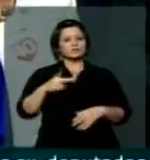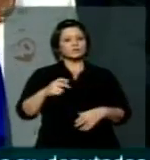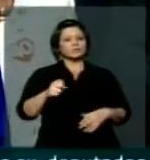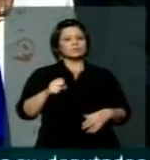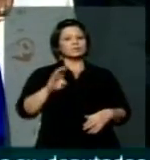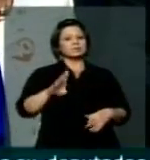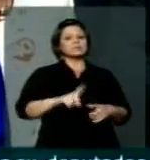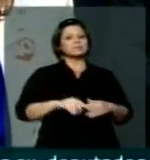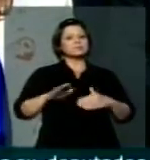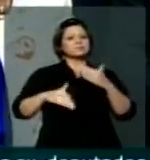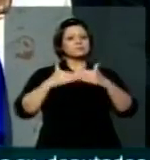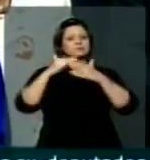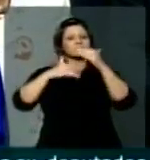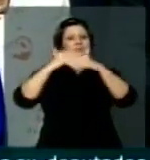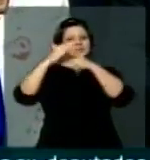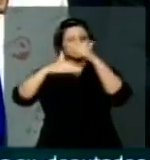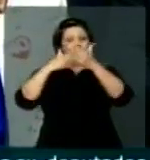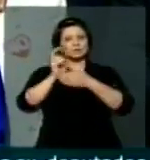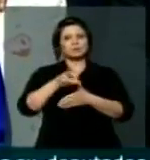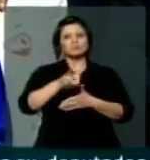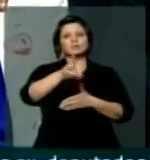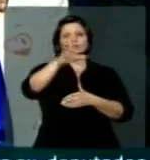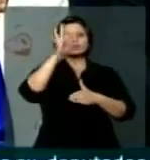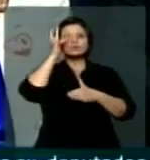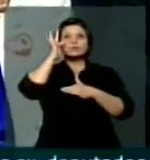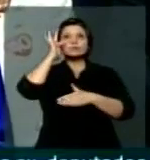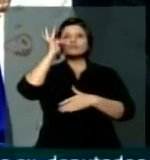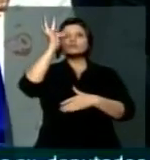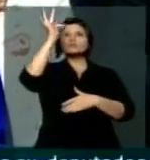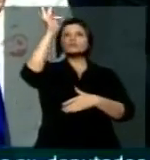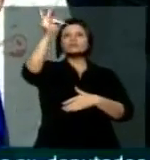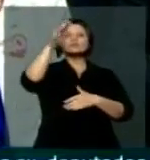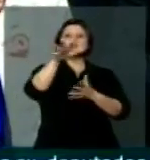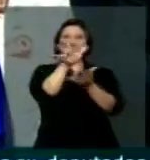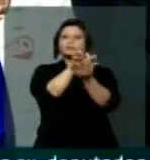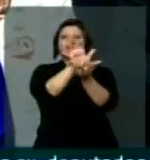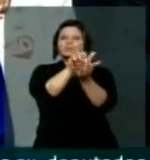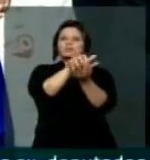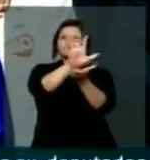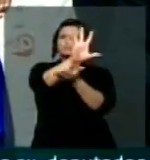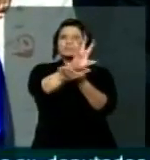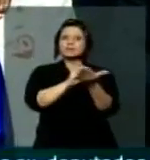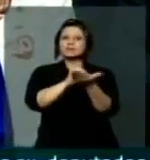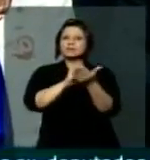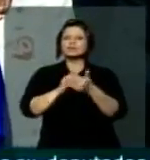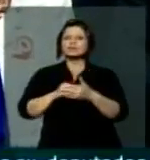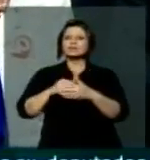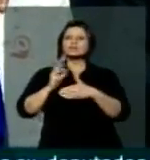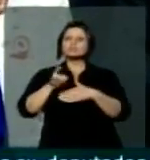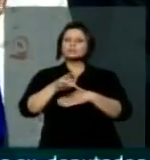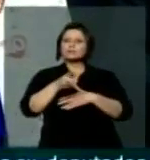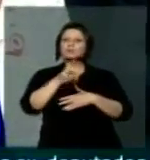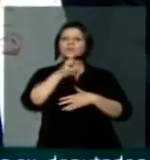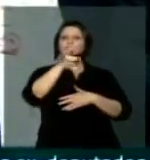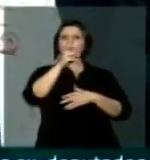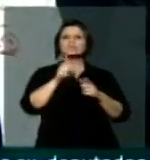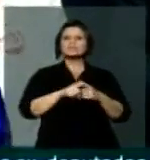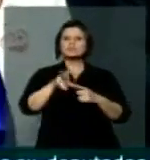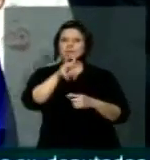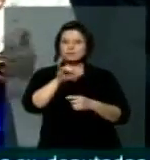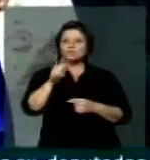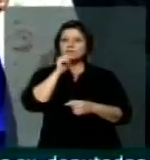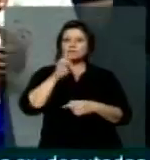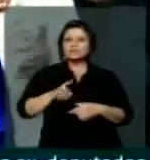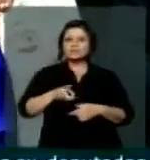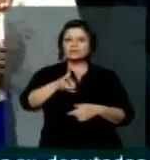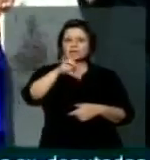partido para crescer. E seguiremos olhando para Pernambuco para nos inspirarmos para os passos seguintes que haveremos de